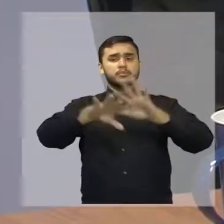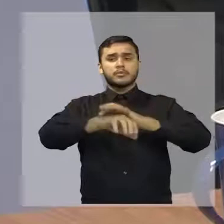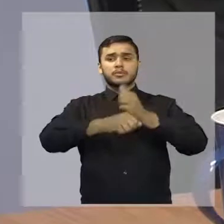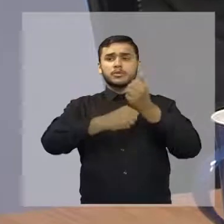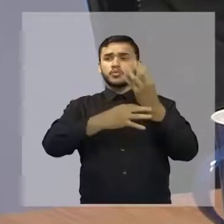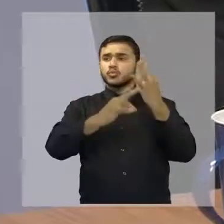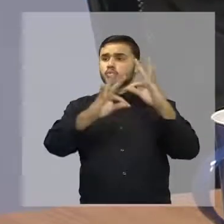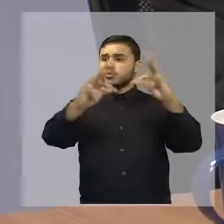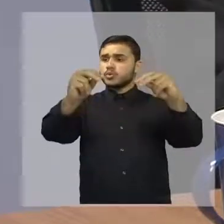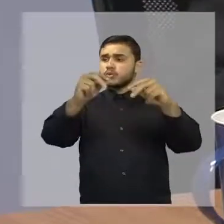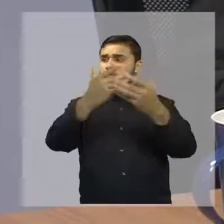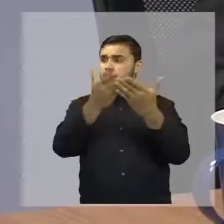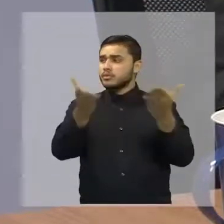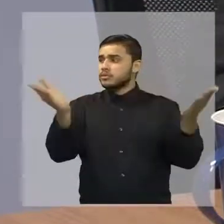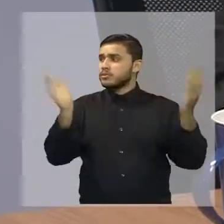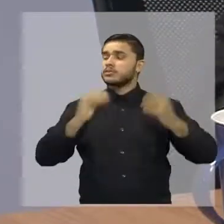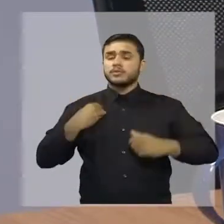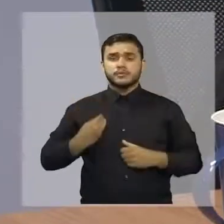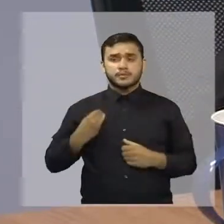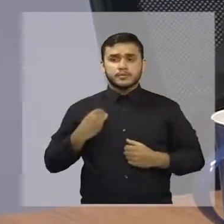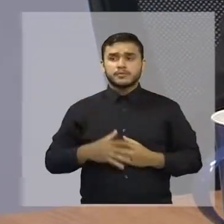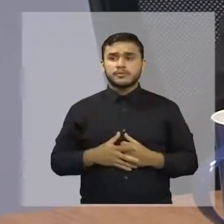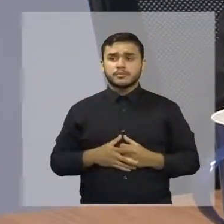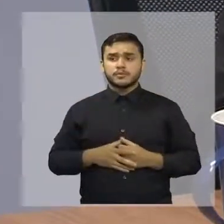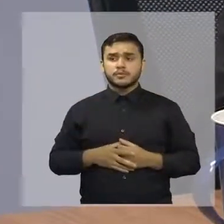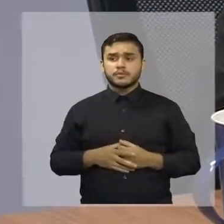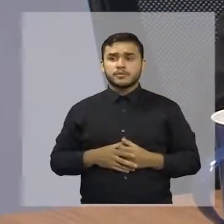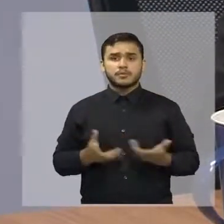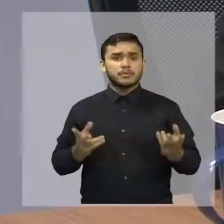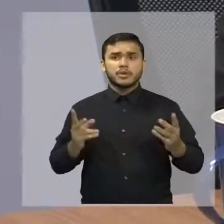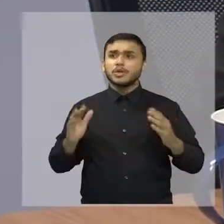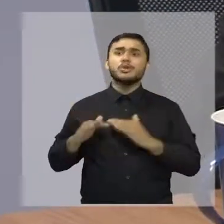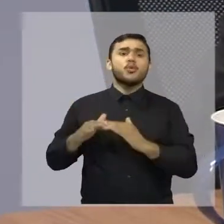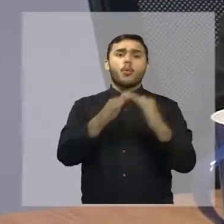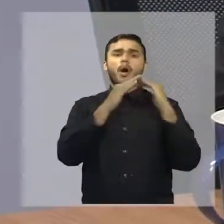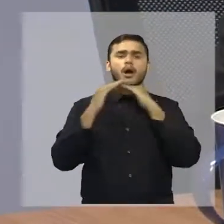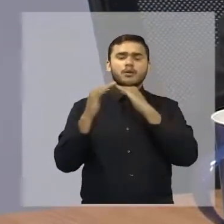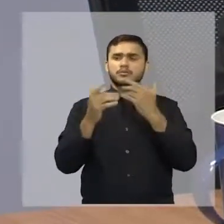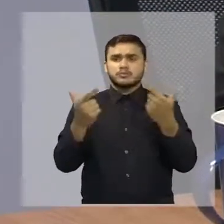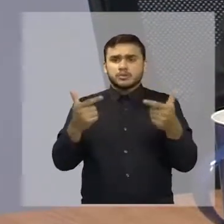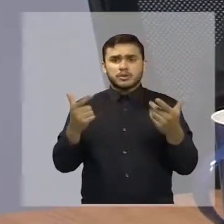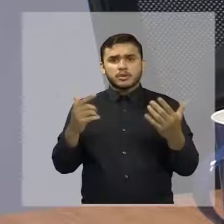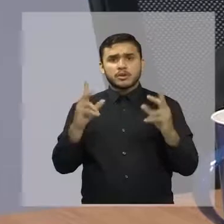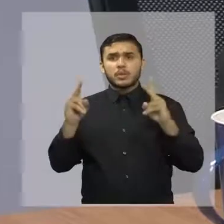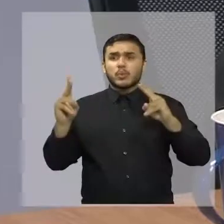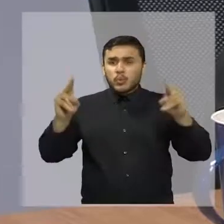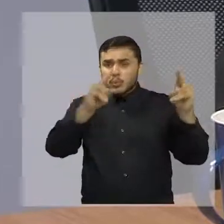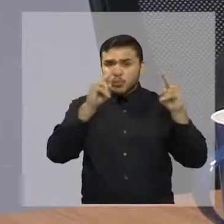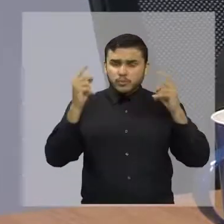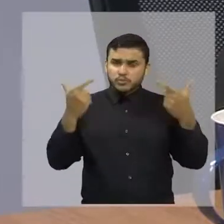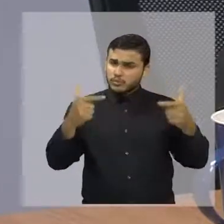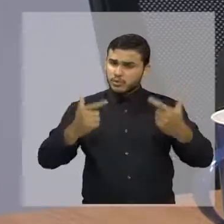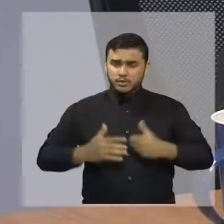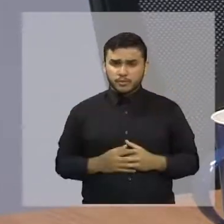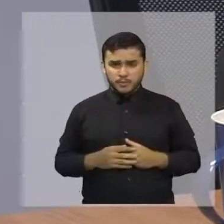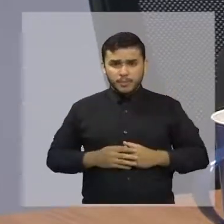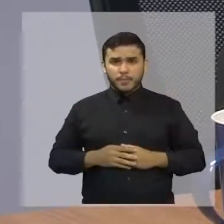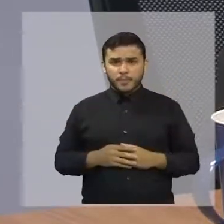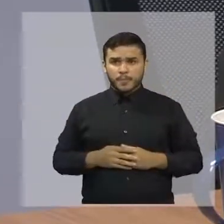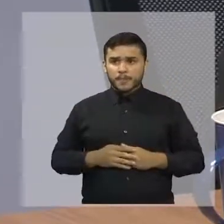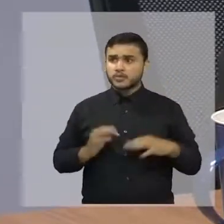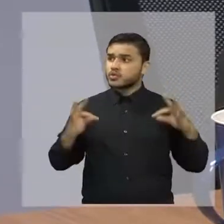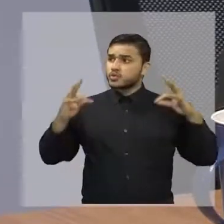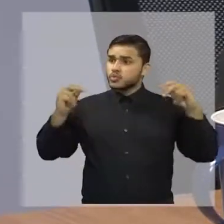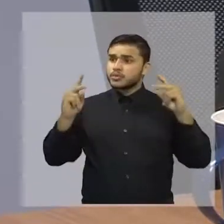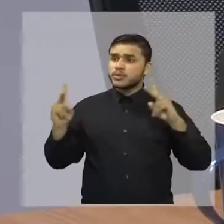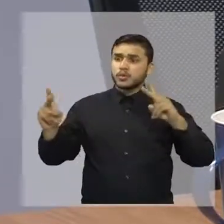naturezas humanas, que não geram unanimidade. Aliás, eu acho que houve um escritor aí que disse que toda